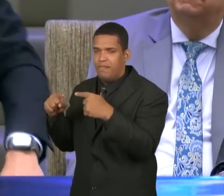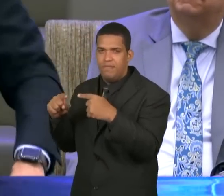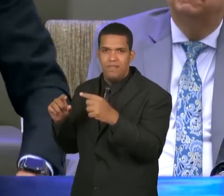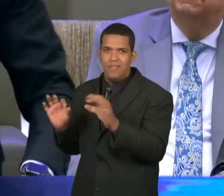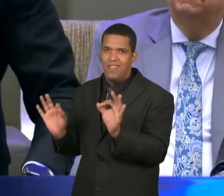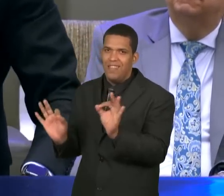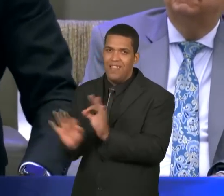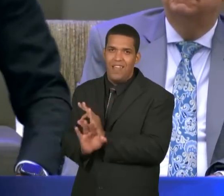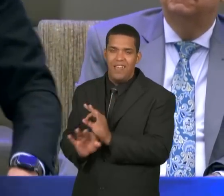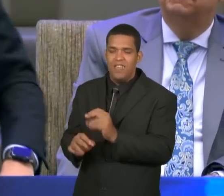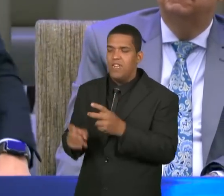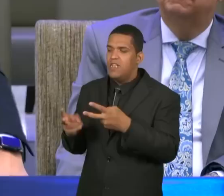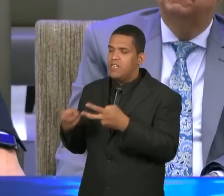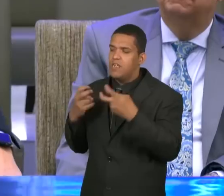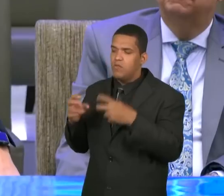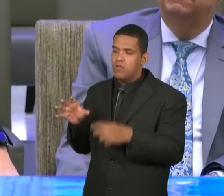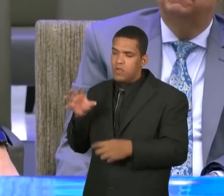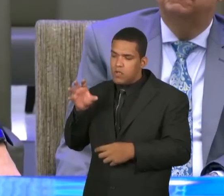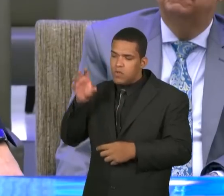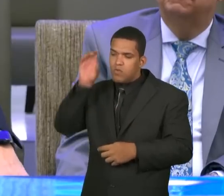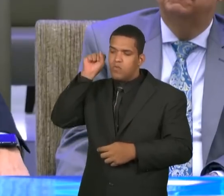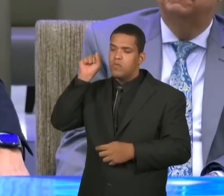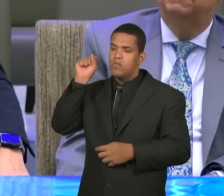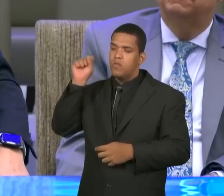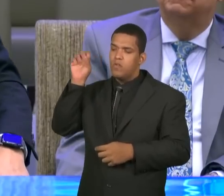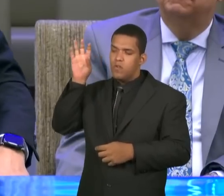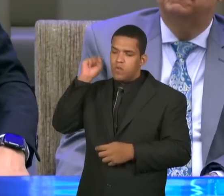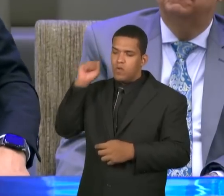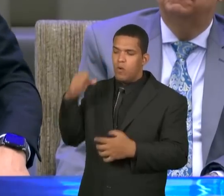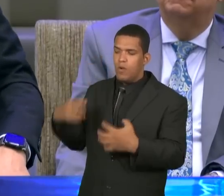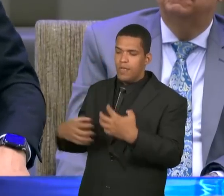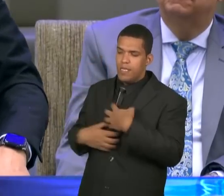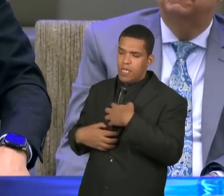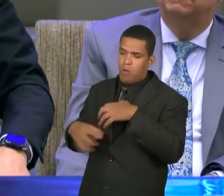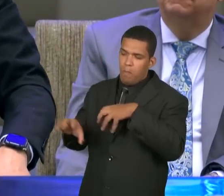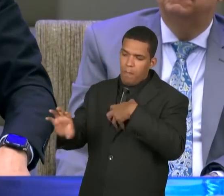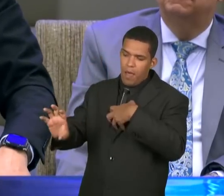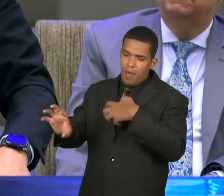Jesus ouviu com compaixão